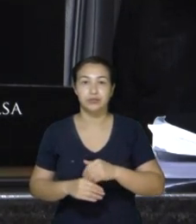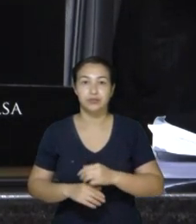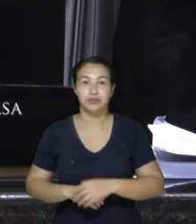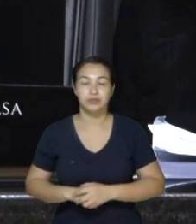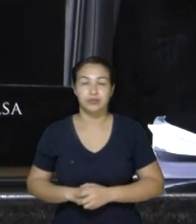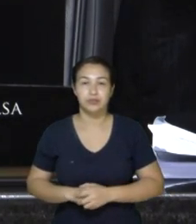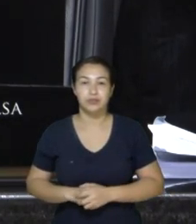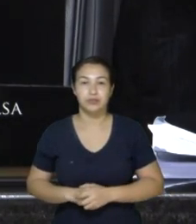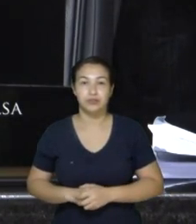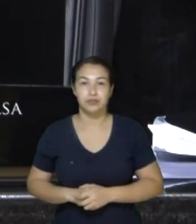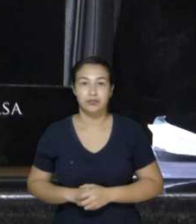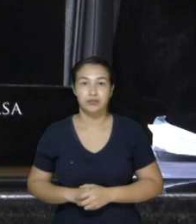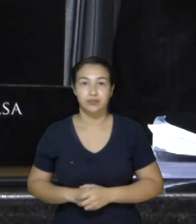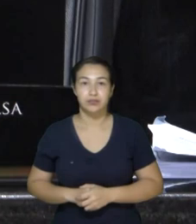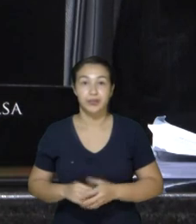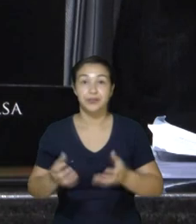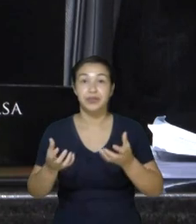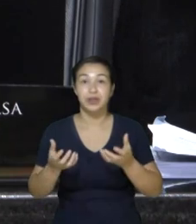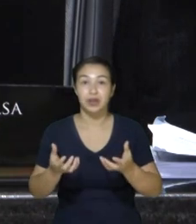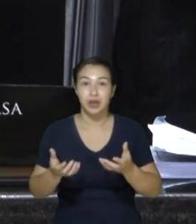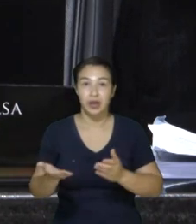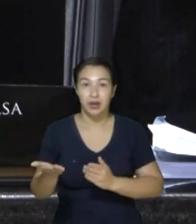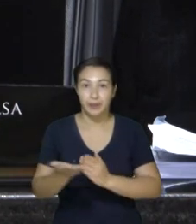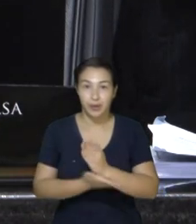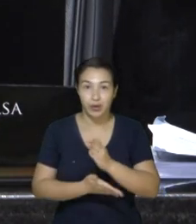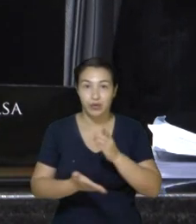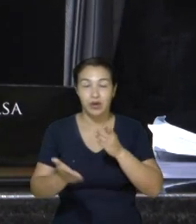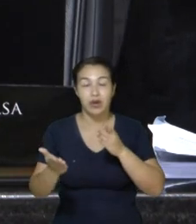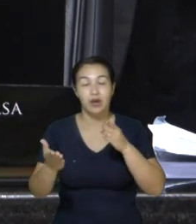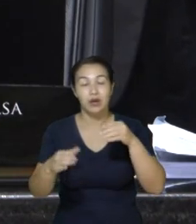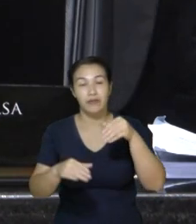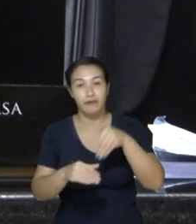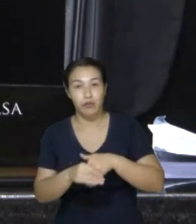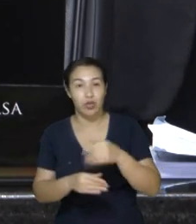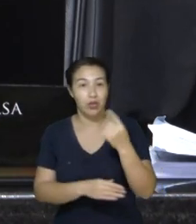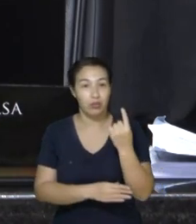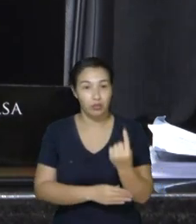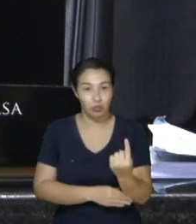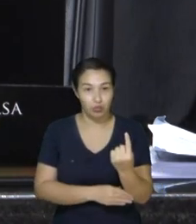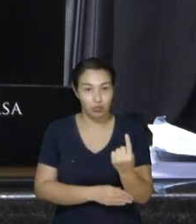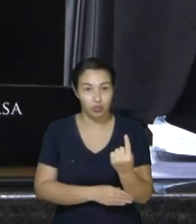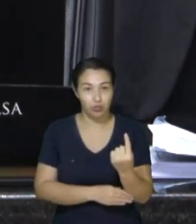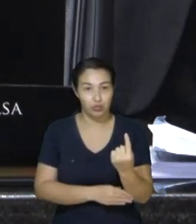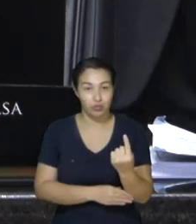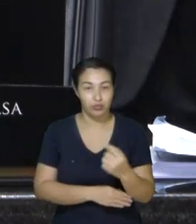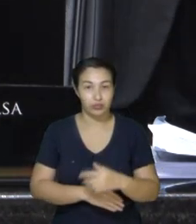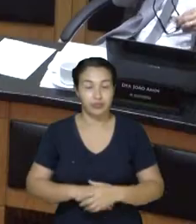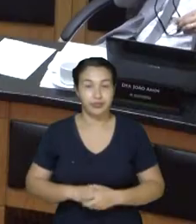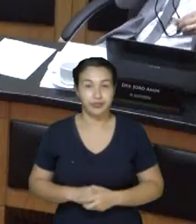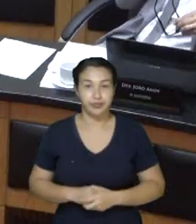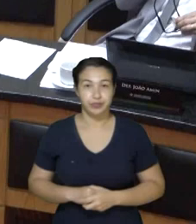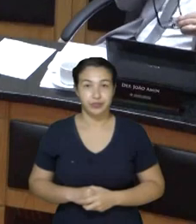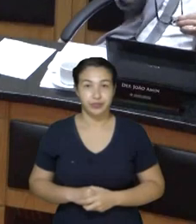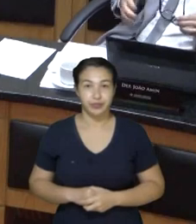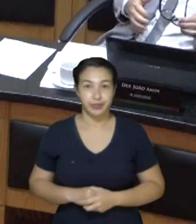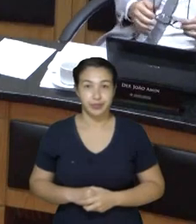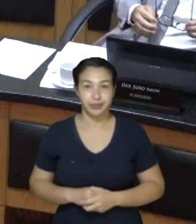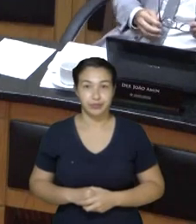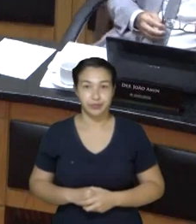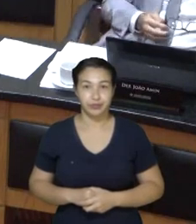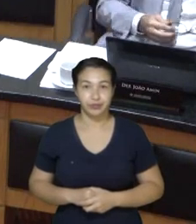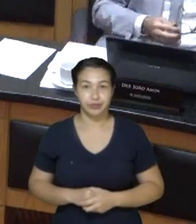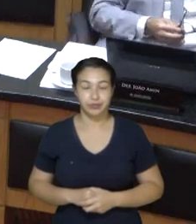Quem quer aprovar a emenda, vota 1. Para encaminhamento de voto, senhor presidente, voto